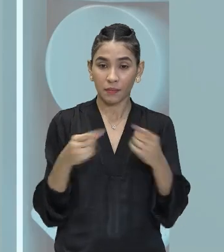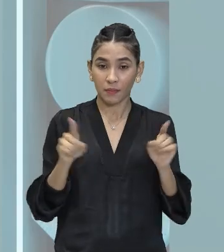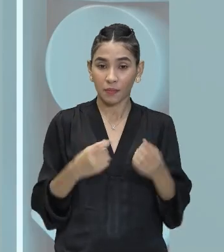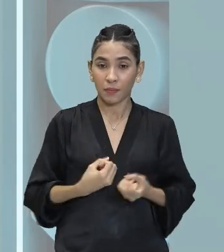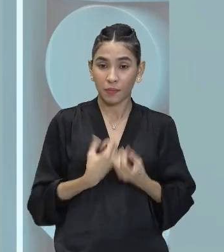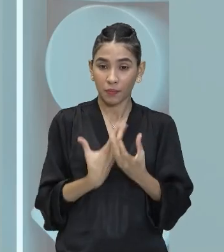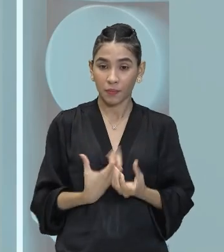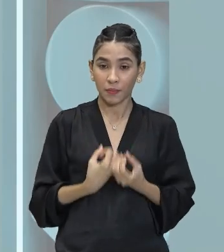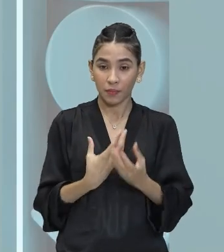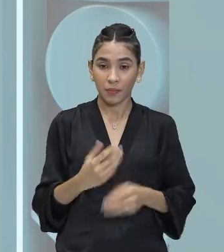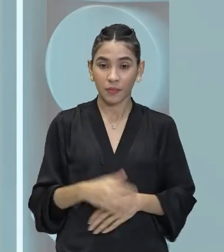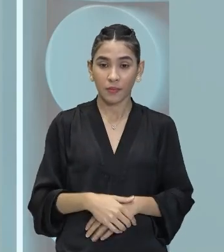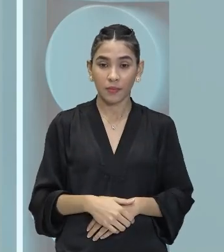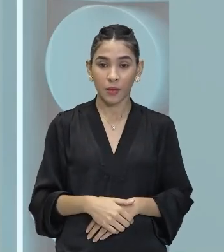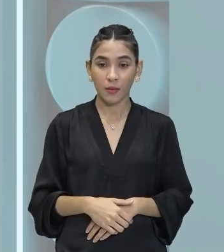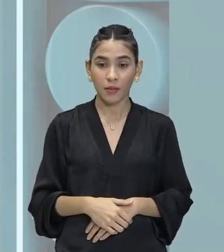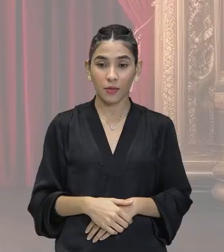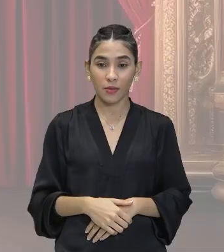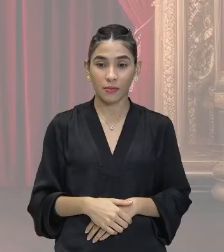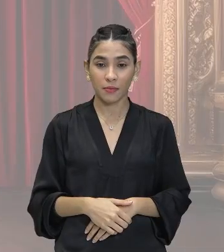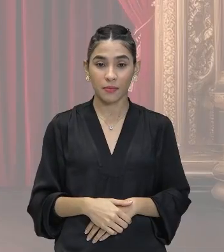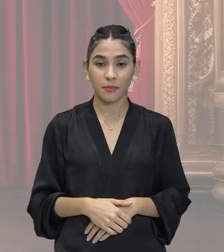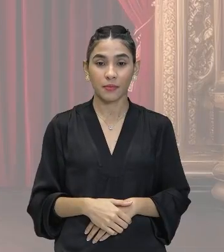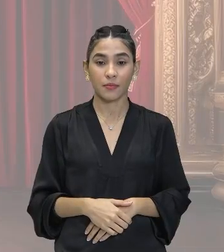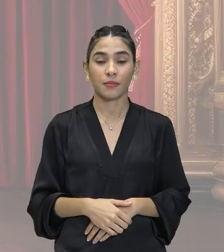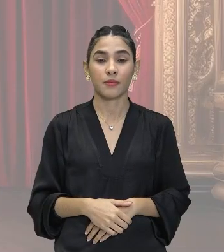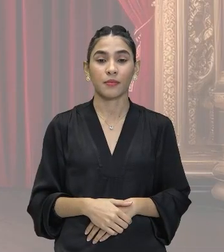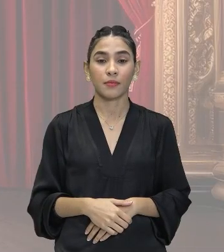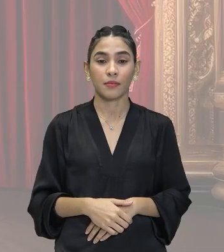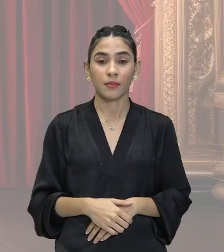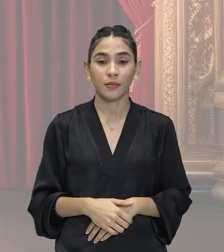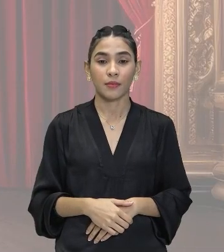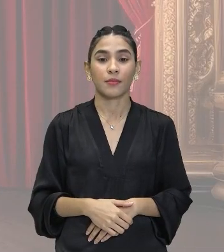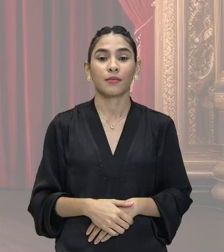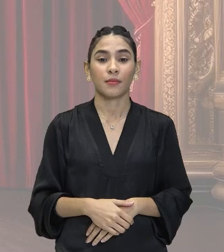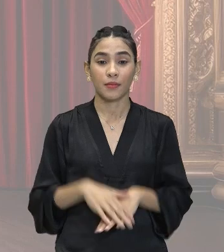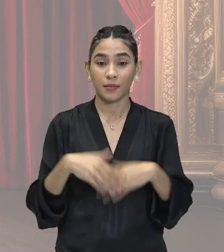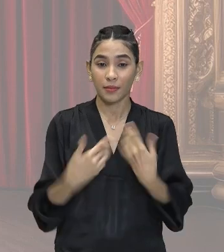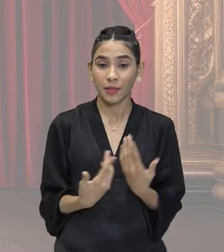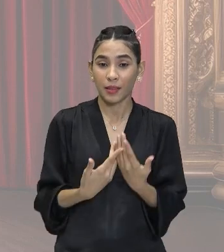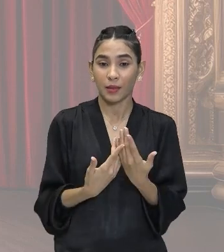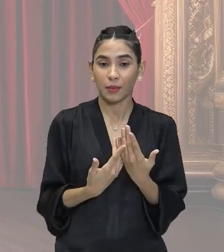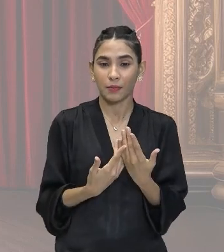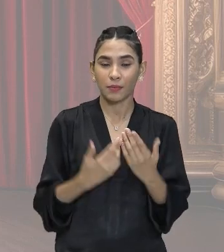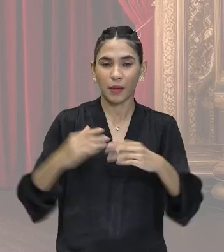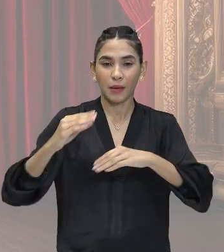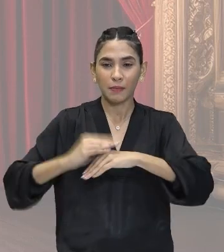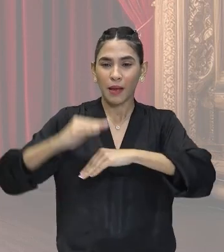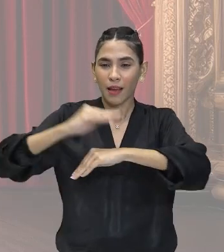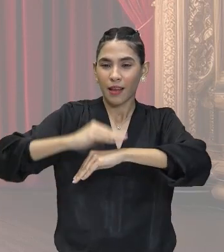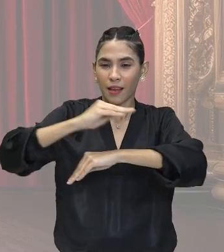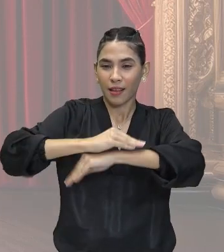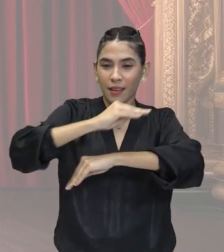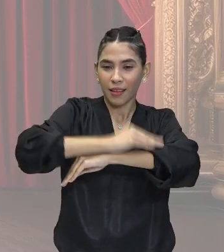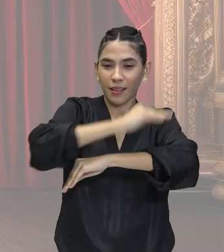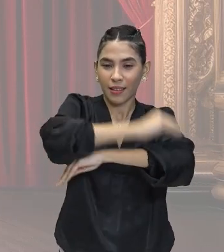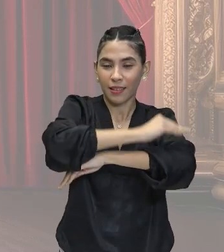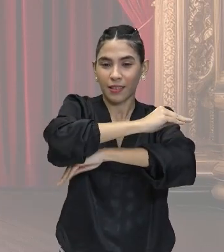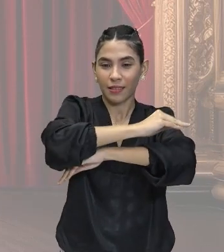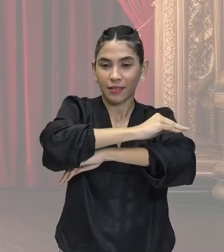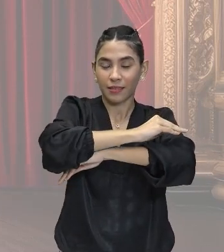Os Sapos. Funando os papos, saem da penumbra, aos pulos, os